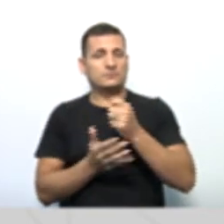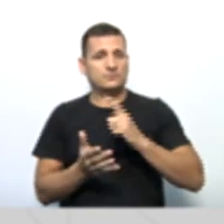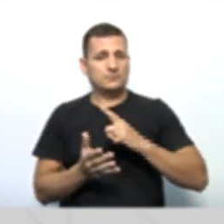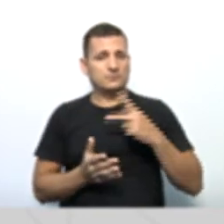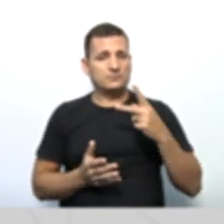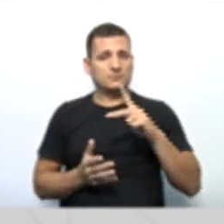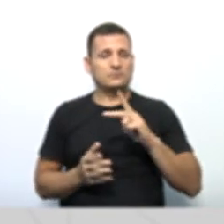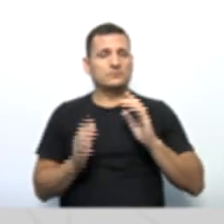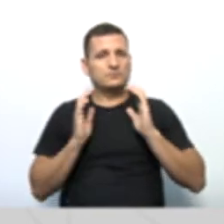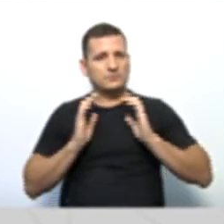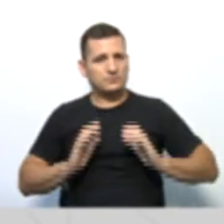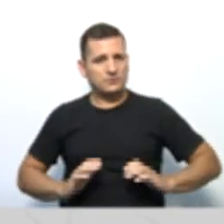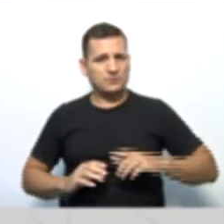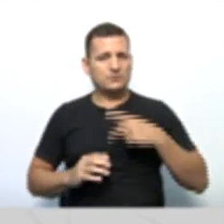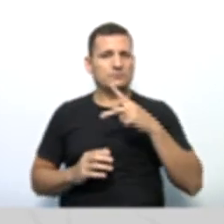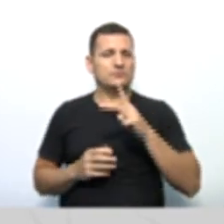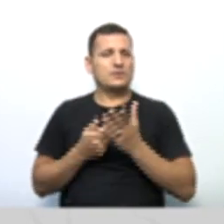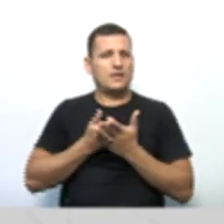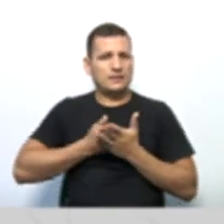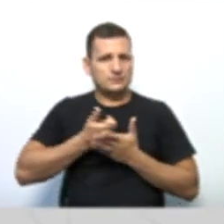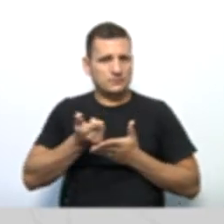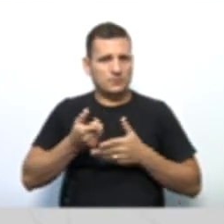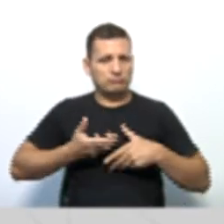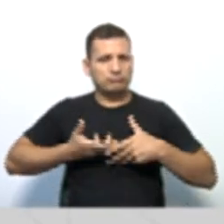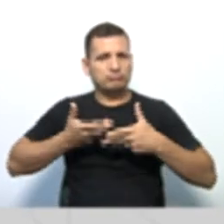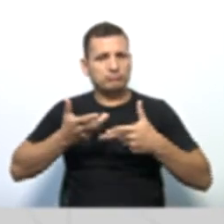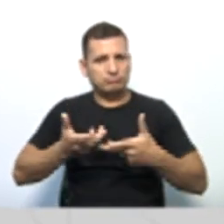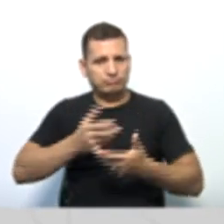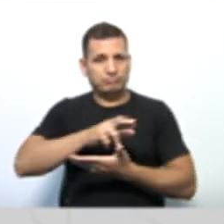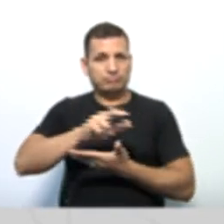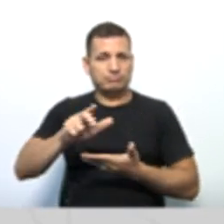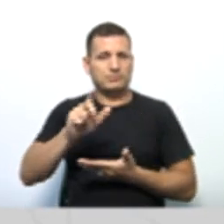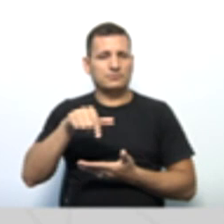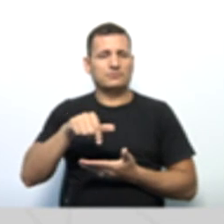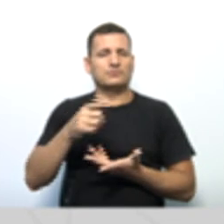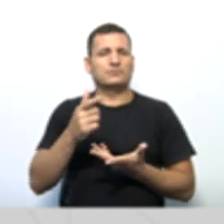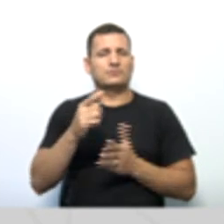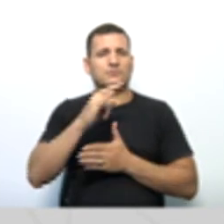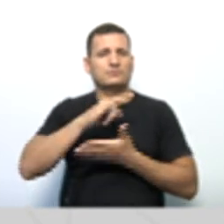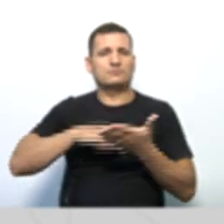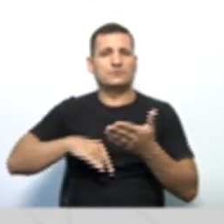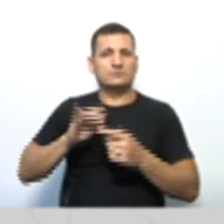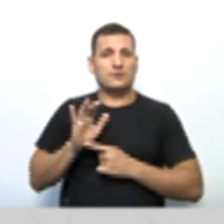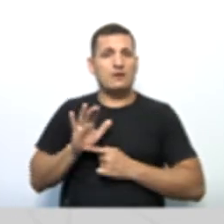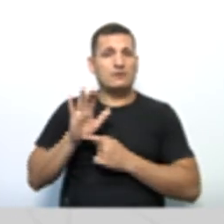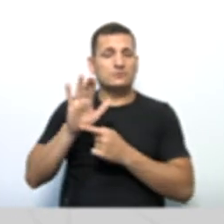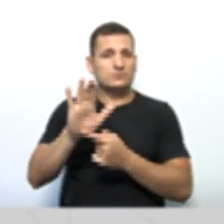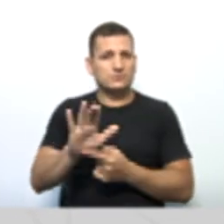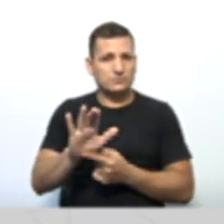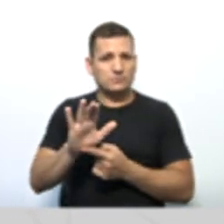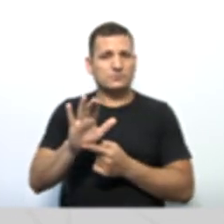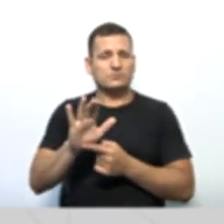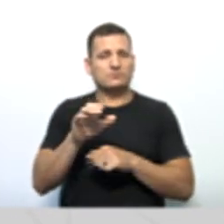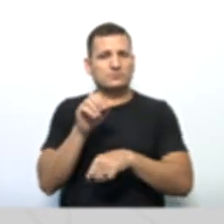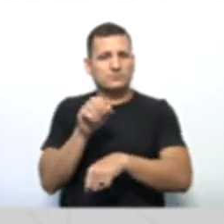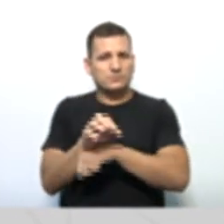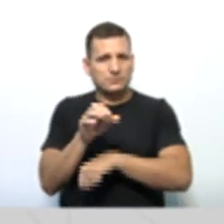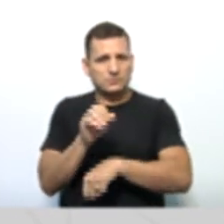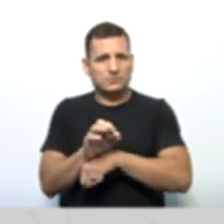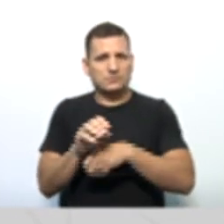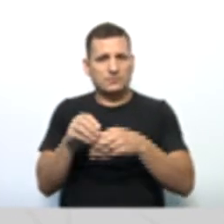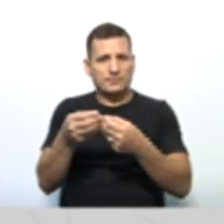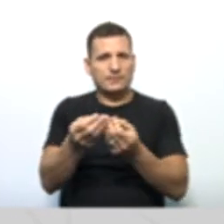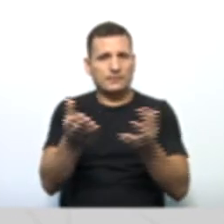mundo do negócio e nas relações com a sociedade. Então, esse é um documento que ajuda a orientar e dar normas para